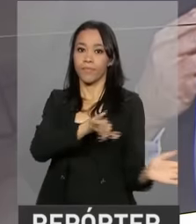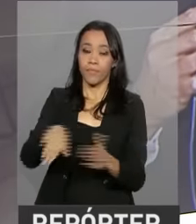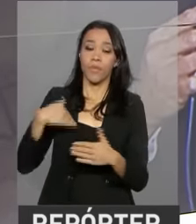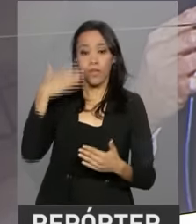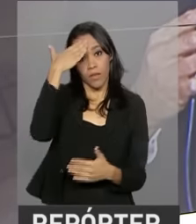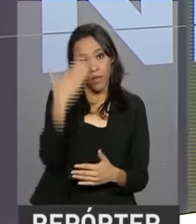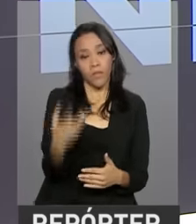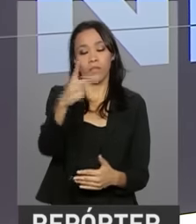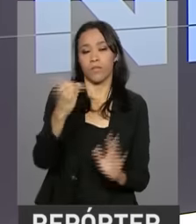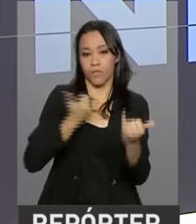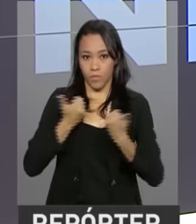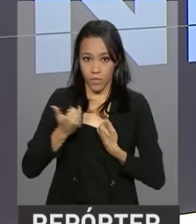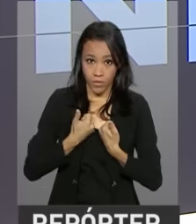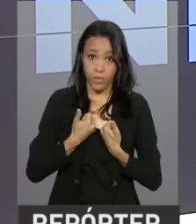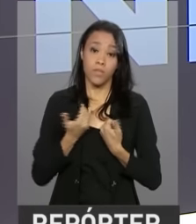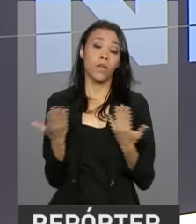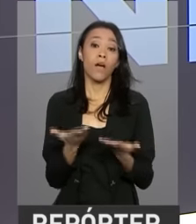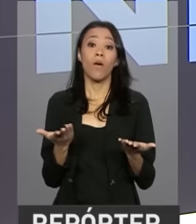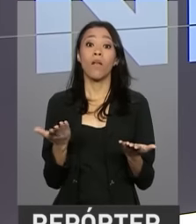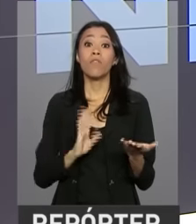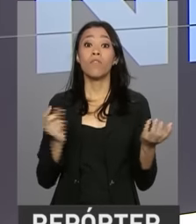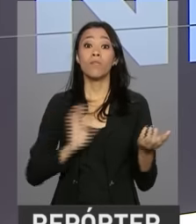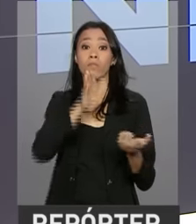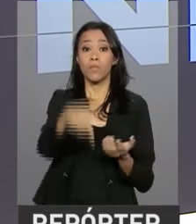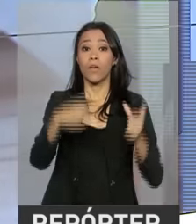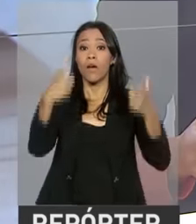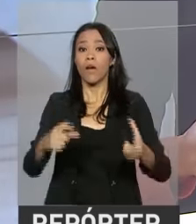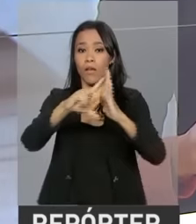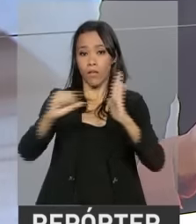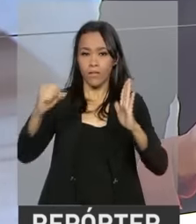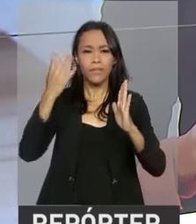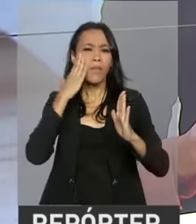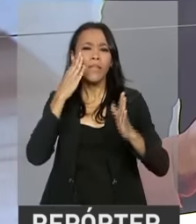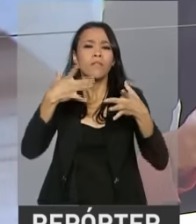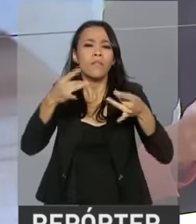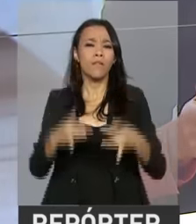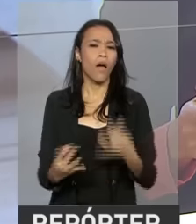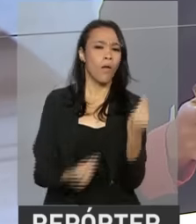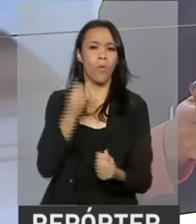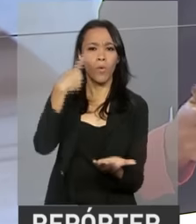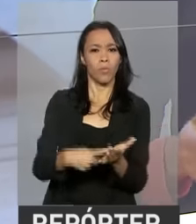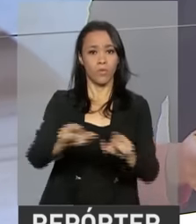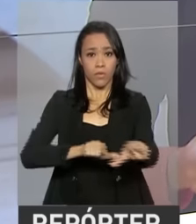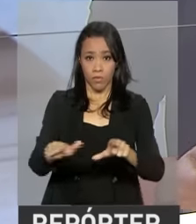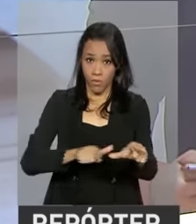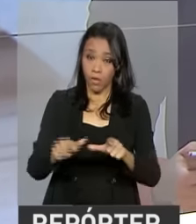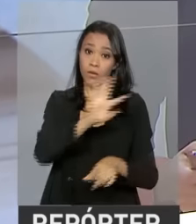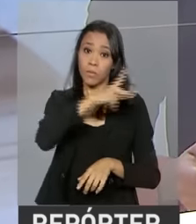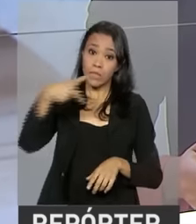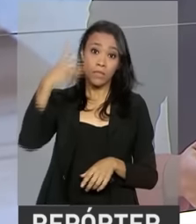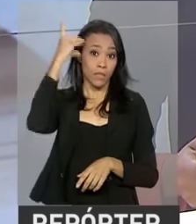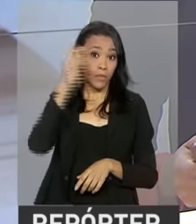renada informações e do congresso nacional vamos ao Palácio do Planalto saber os detalhes da agenda do presidente em exercício Michel Temer com